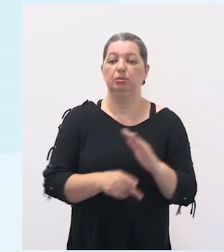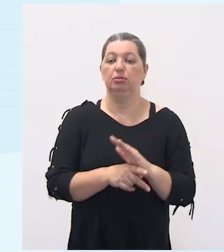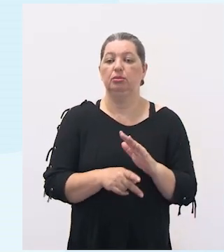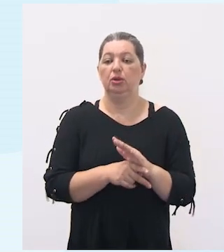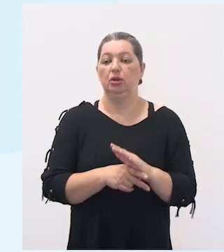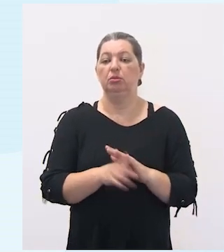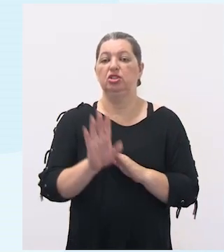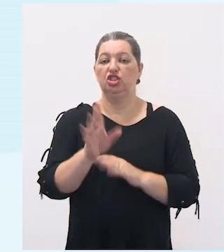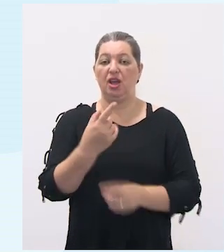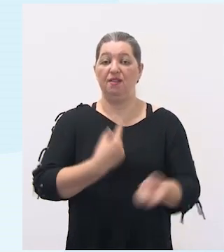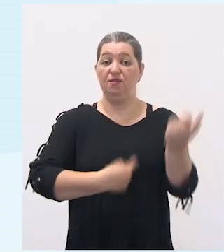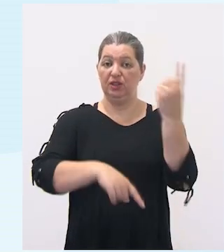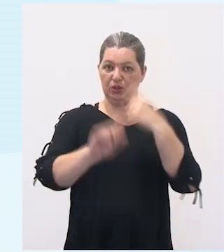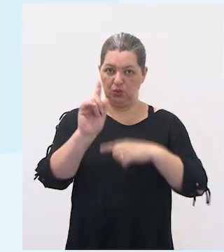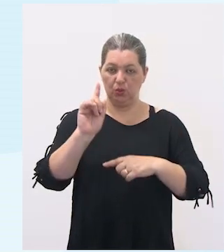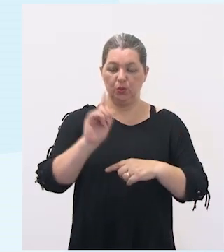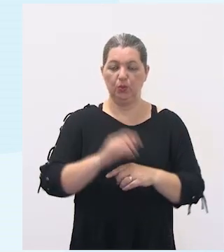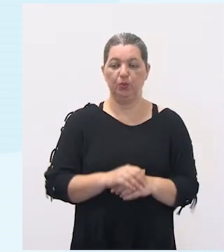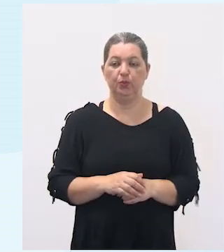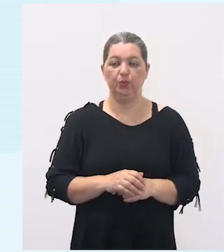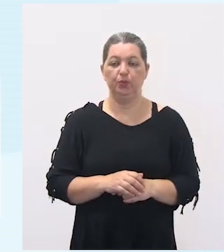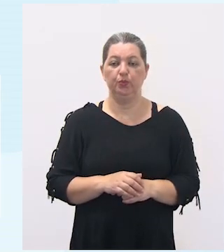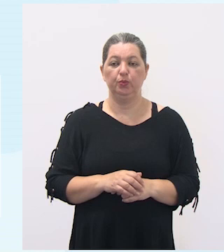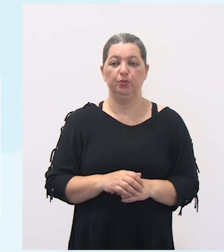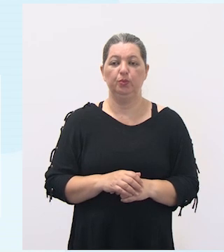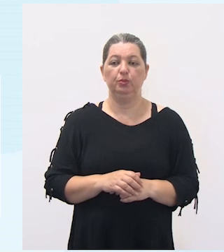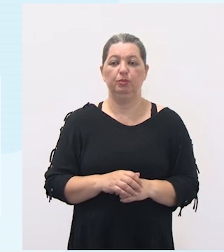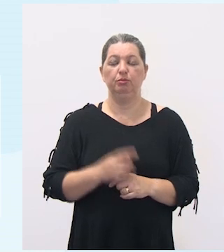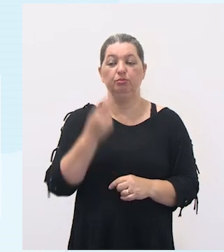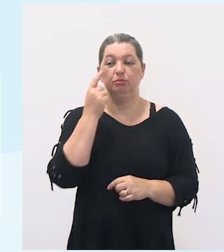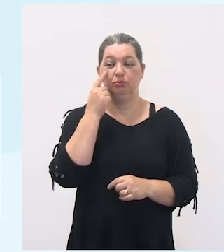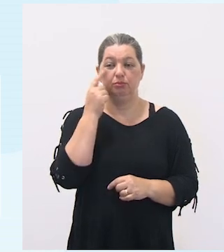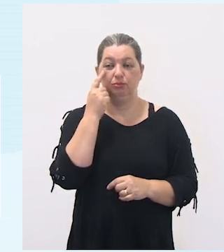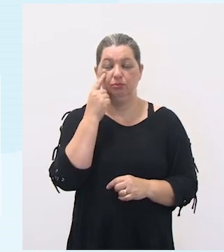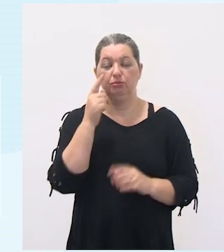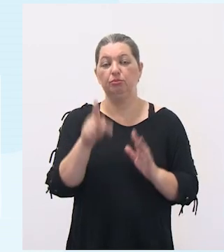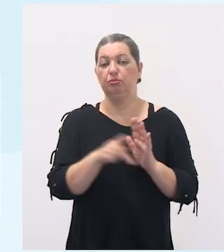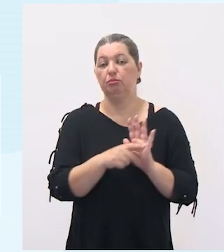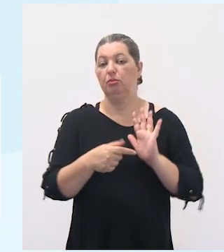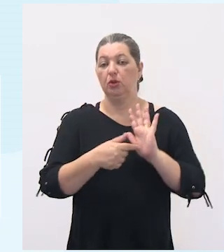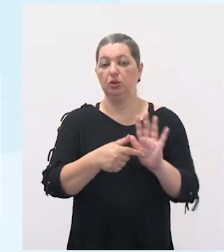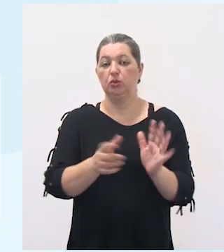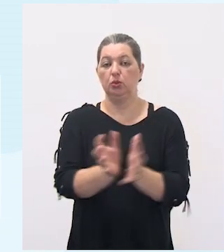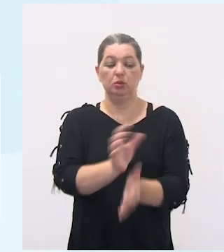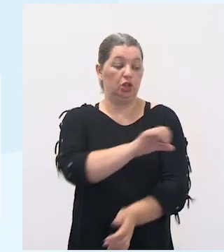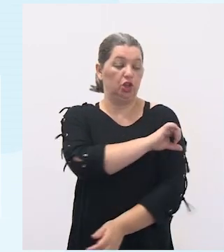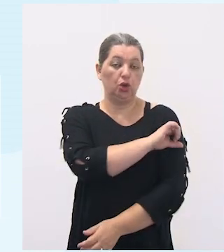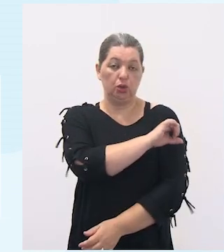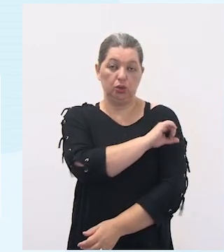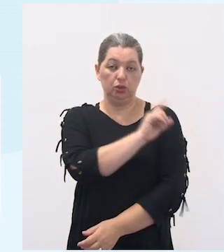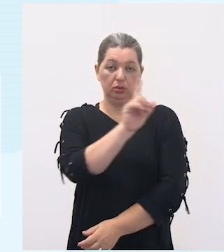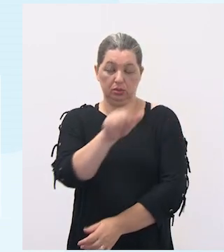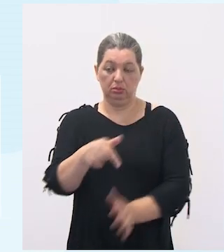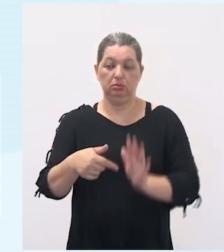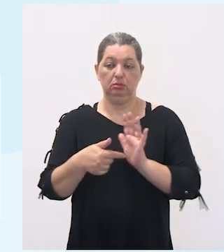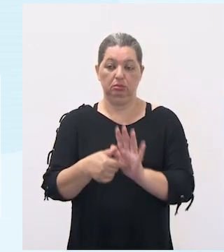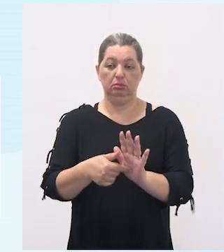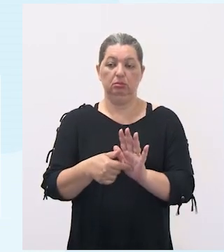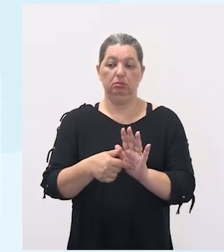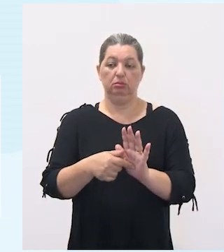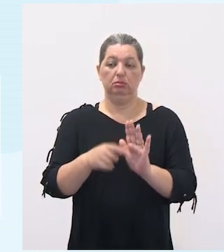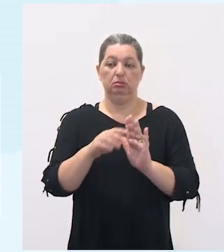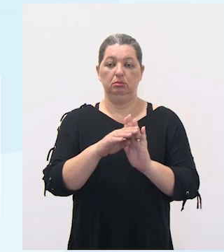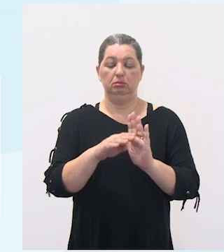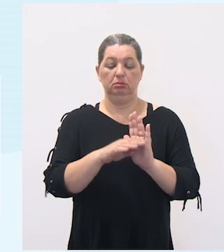nível avançado, né? No próximo slide, mostra, então, ela no 9º ano, onde ela se encontra. Na escala de proficiência, ela